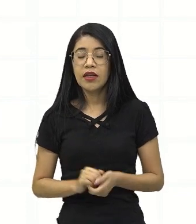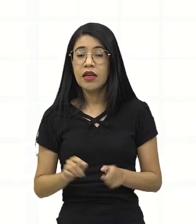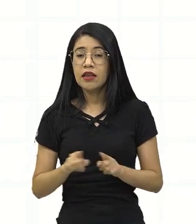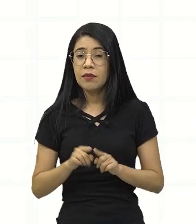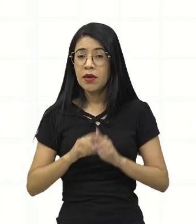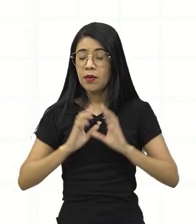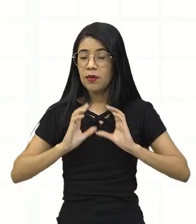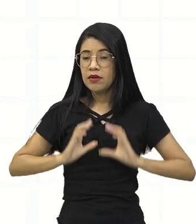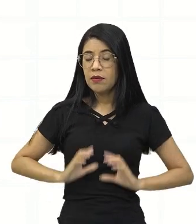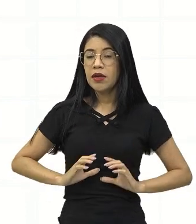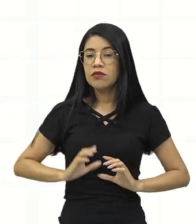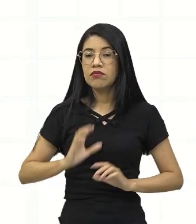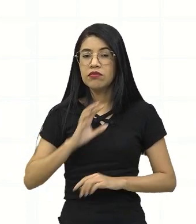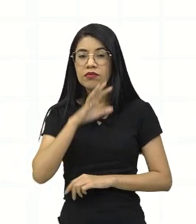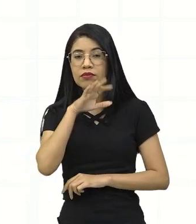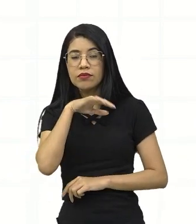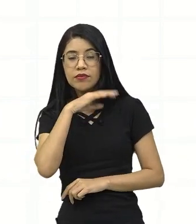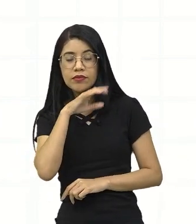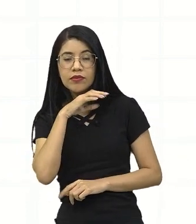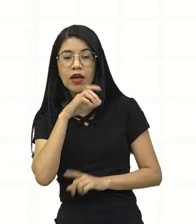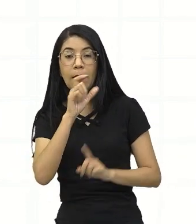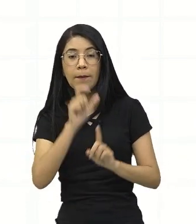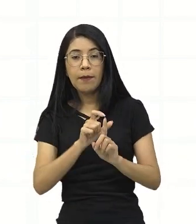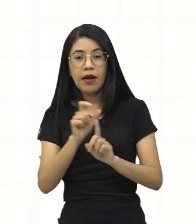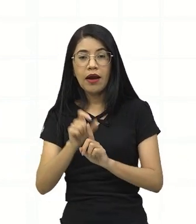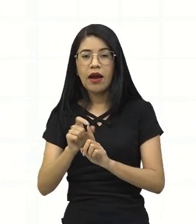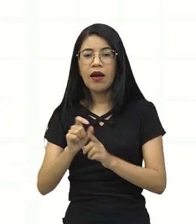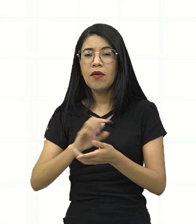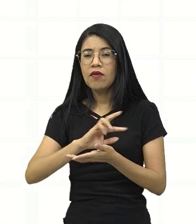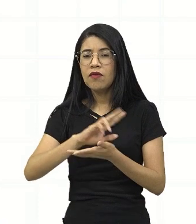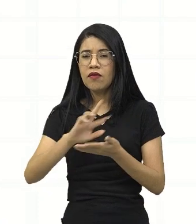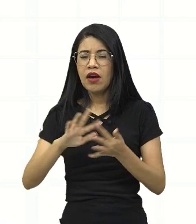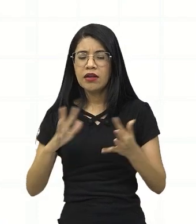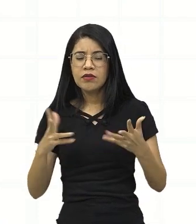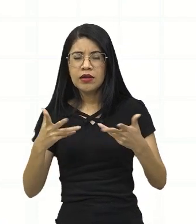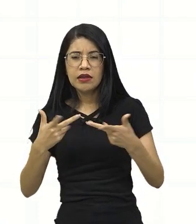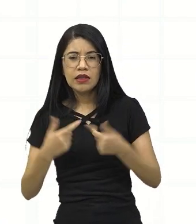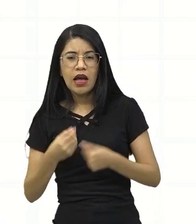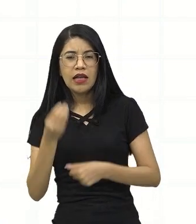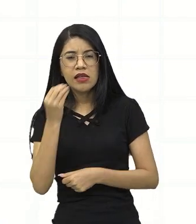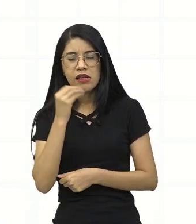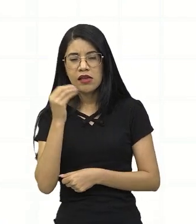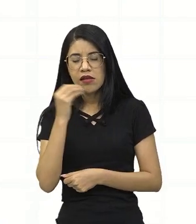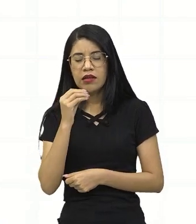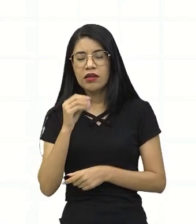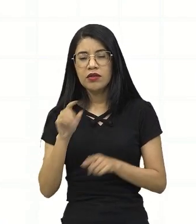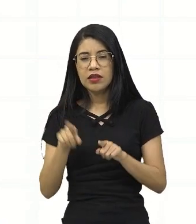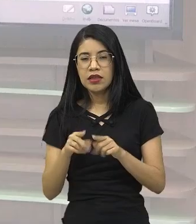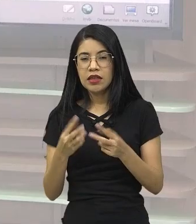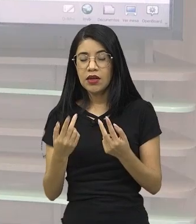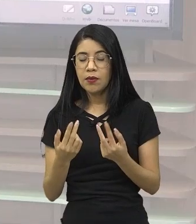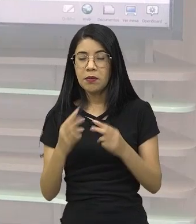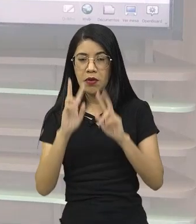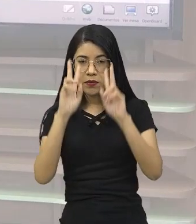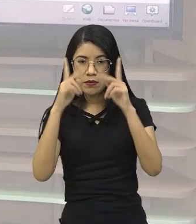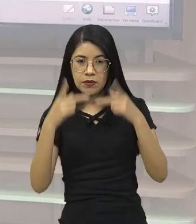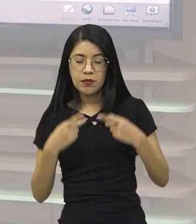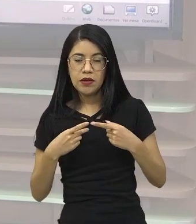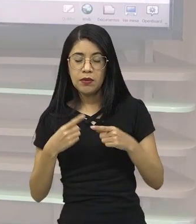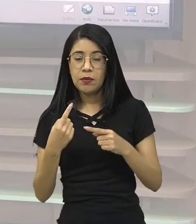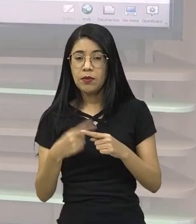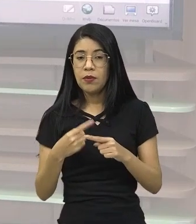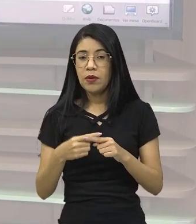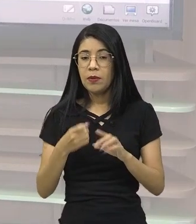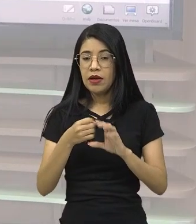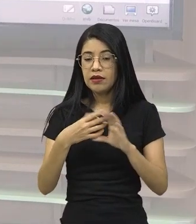desses personagens, né, representam virtudes, qualidades e defeitos dos seres humanos. Por quê? Porque eles têm essas características do